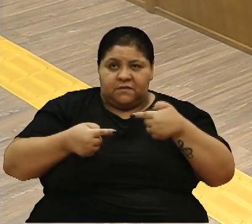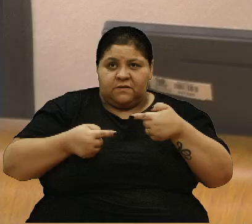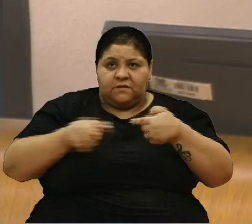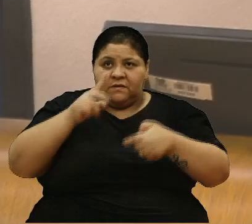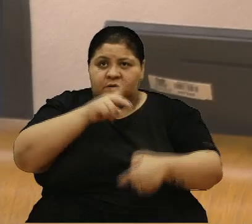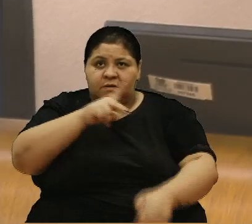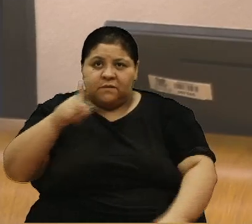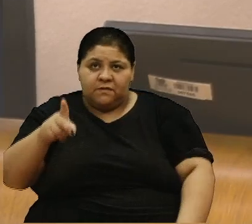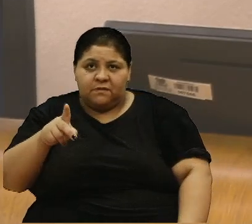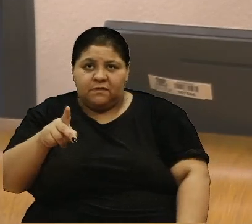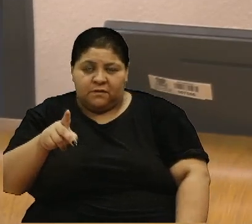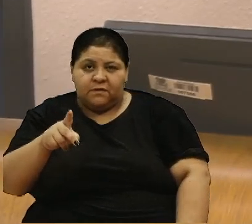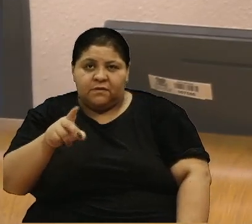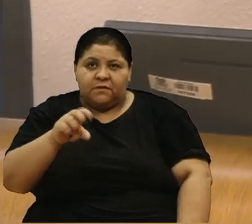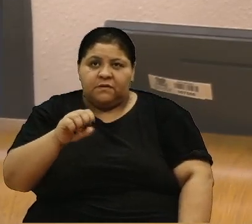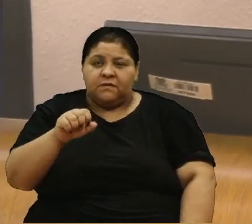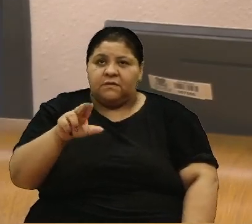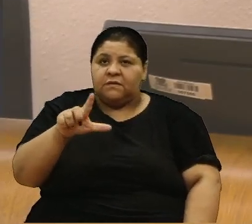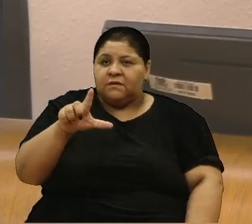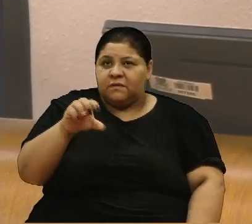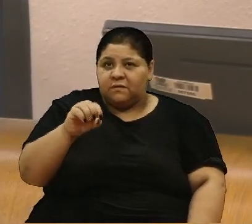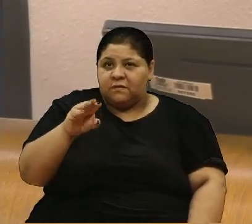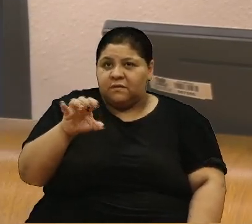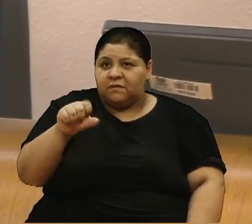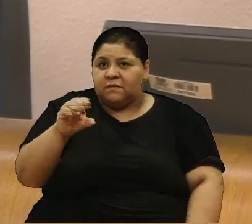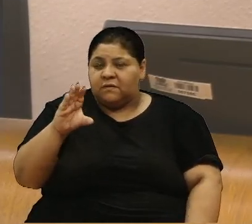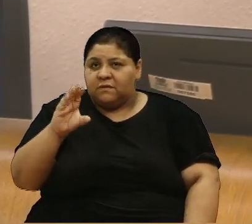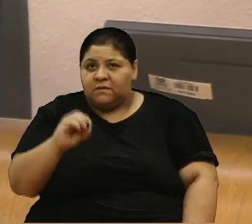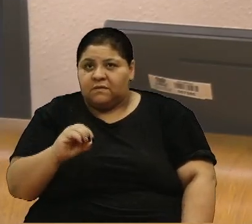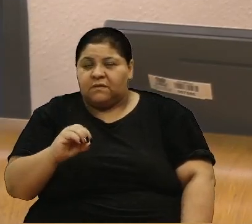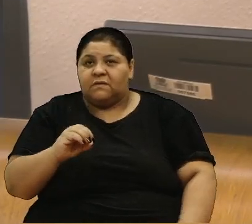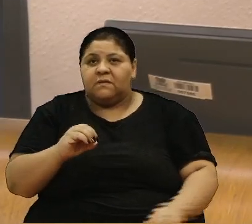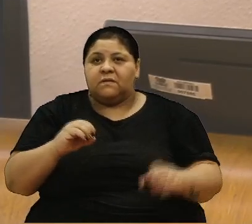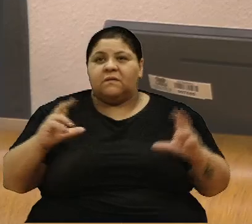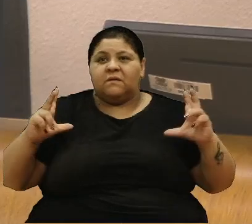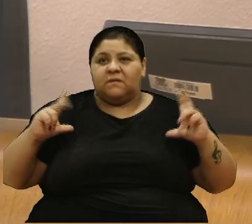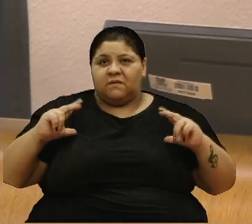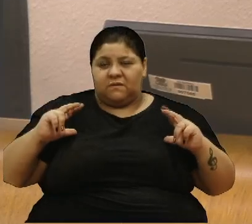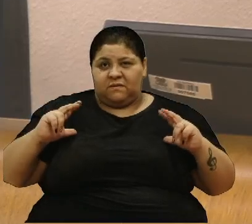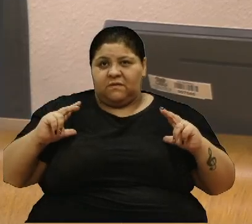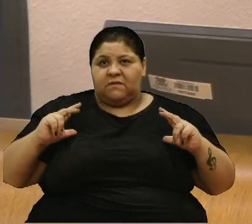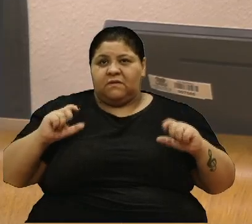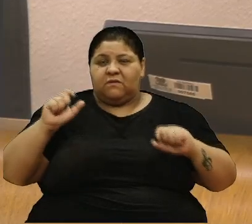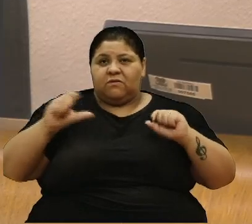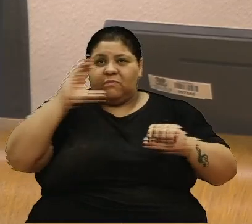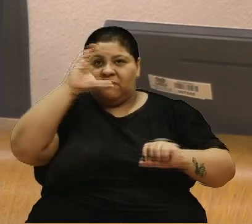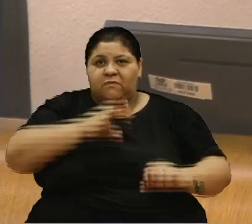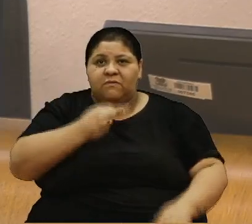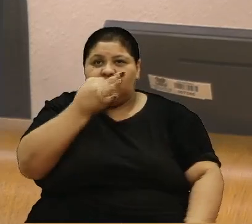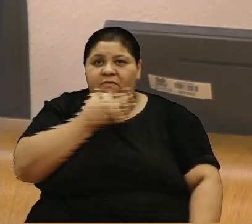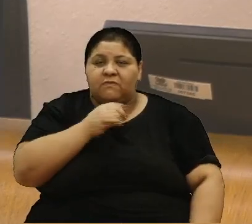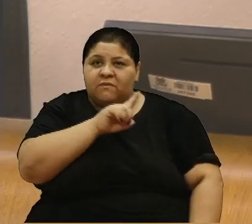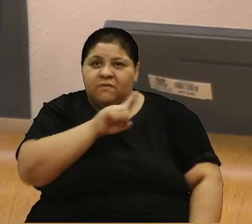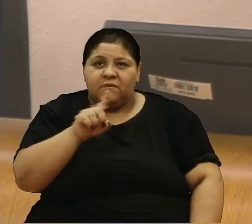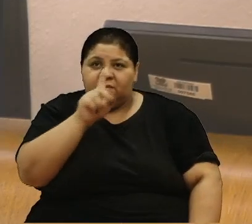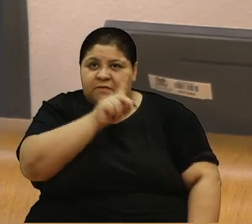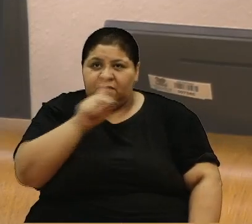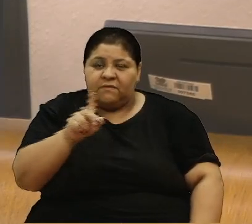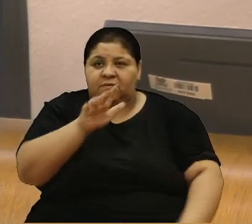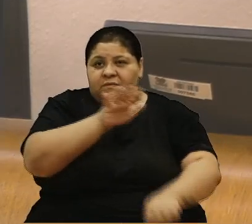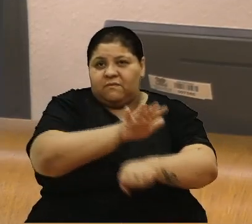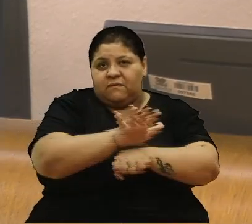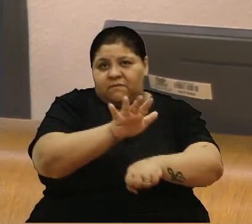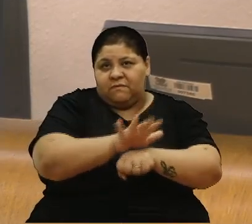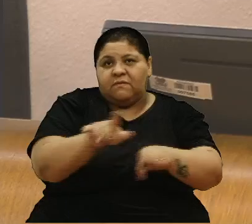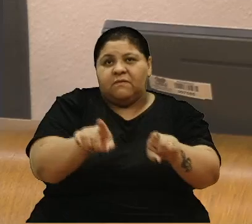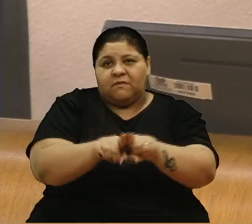Velasco, mas só para dizer que ele está no momento de folga na parte da manhã, então ele está acompanhando como cidadão caxiense e não como professor em hora extra. Enfim,